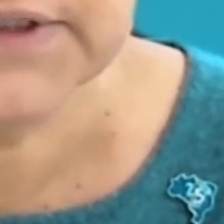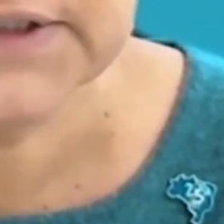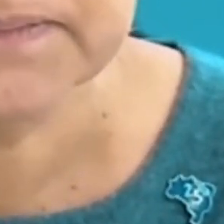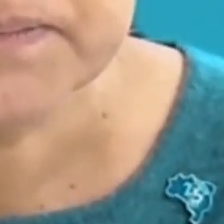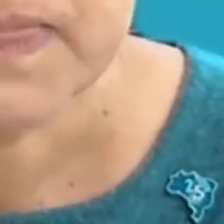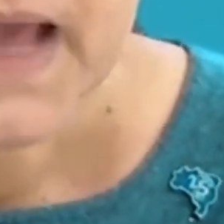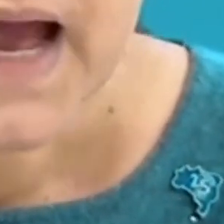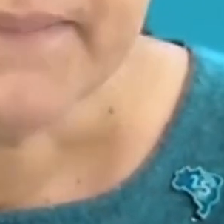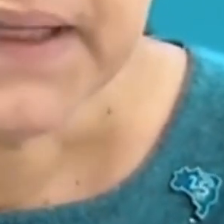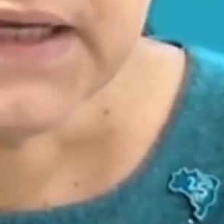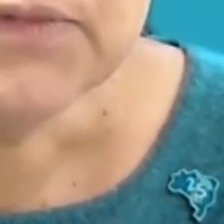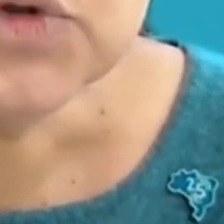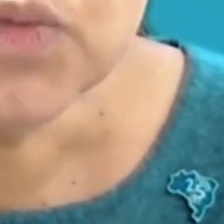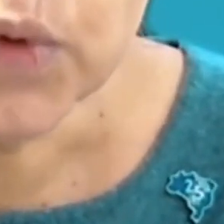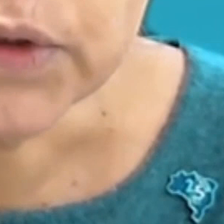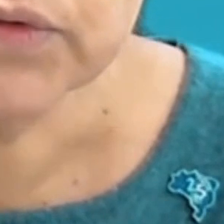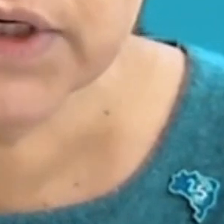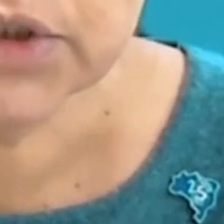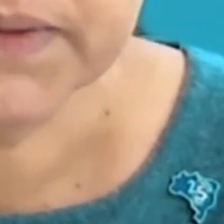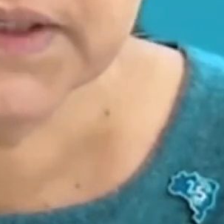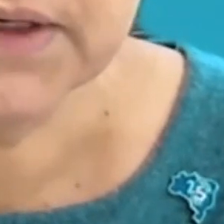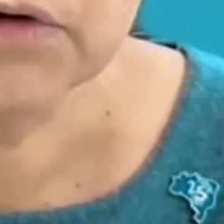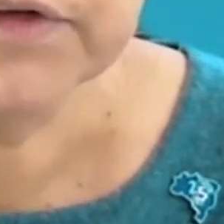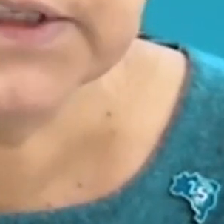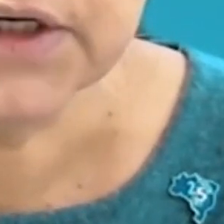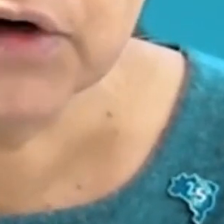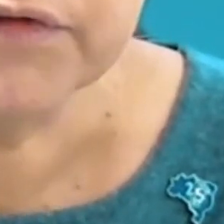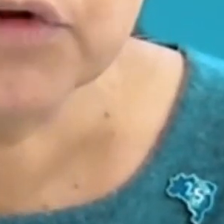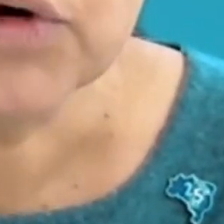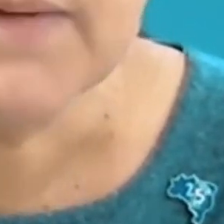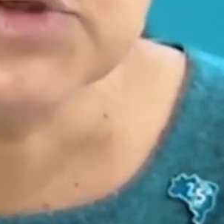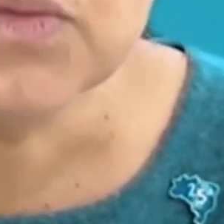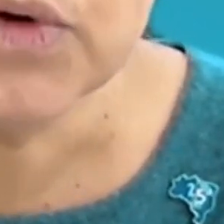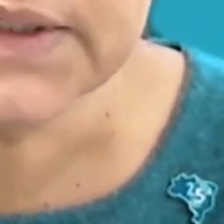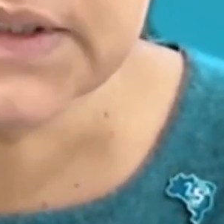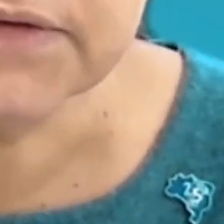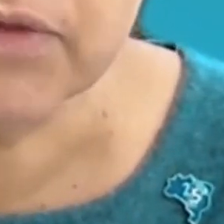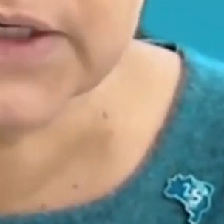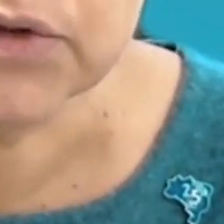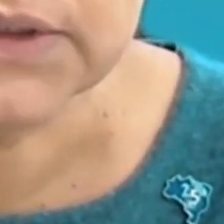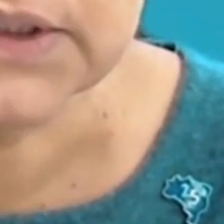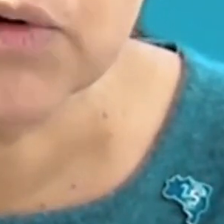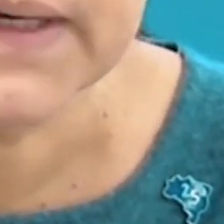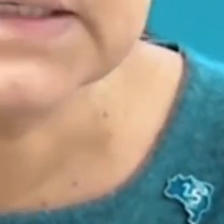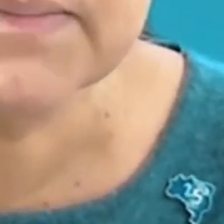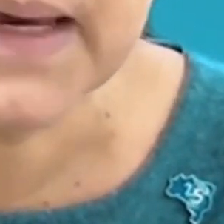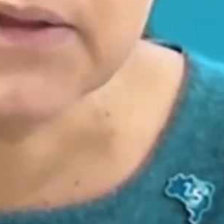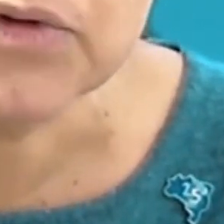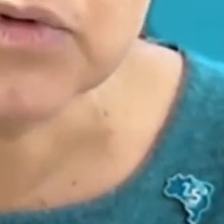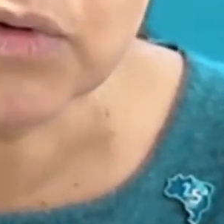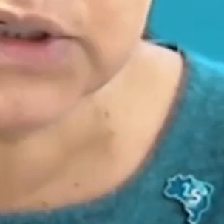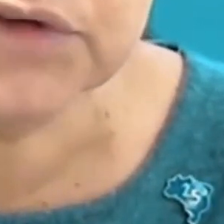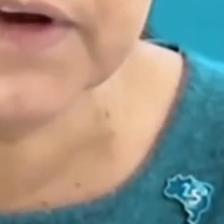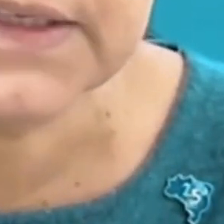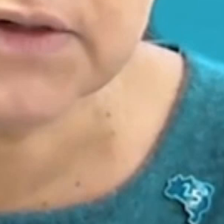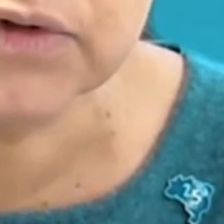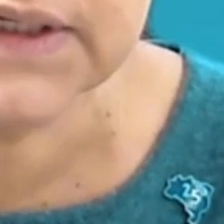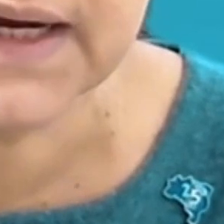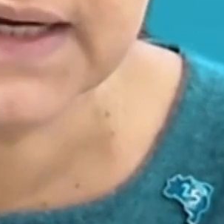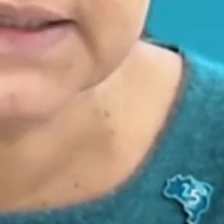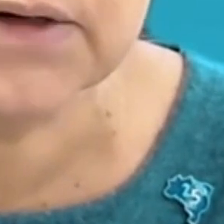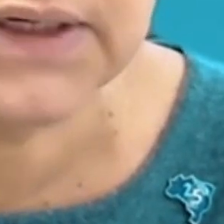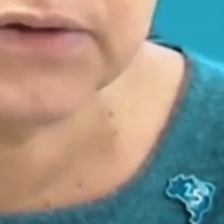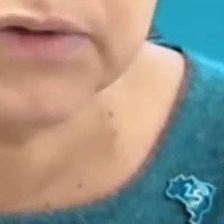mais vulneráveis. Aprendemos muito durante a pandemia Covid-19, trocamos muitas informações, conhecimentos com as